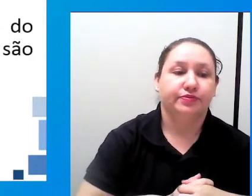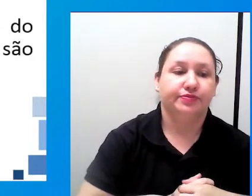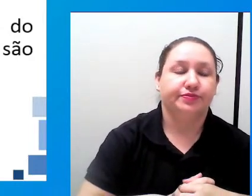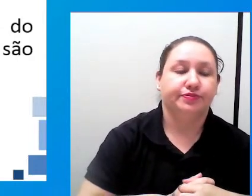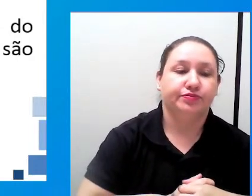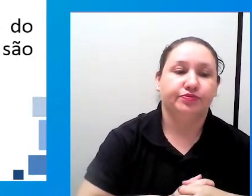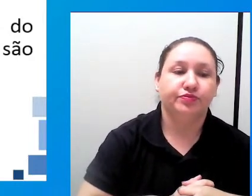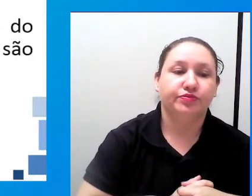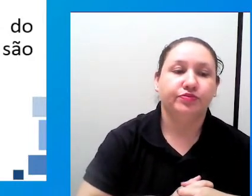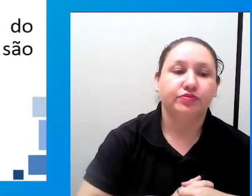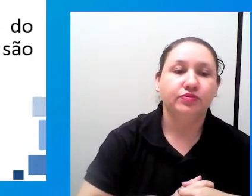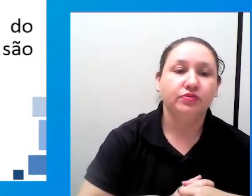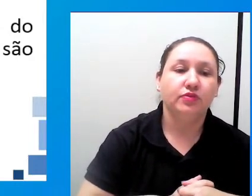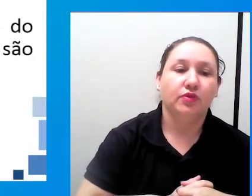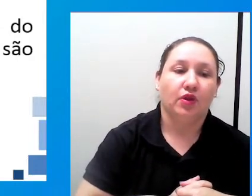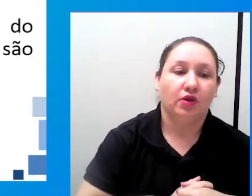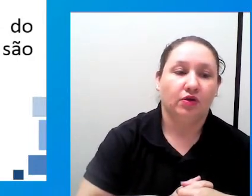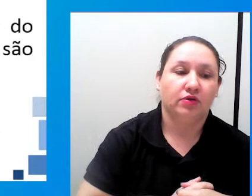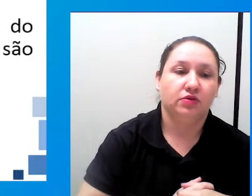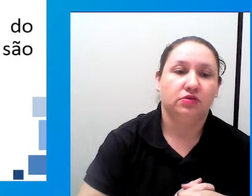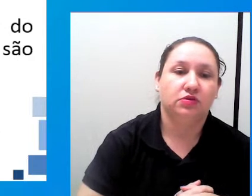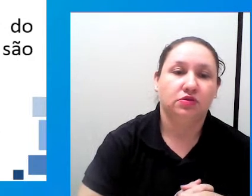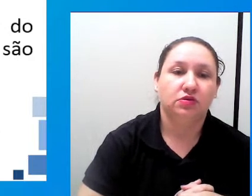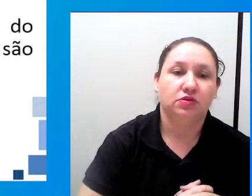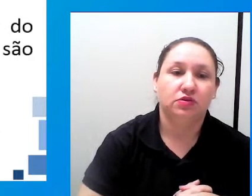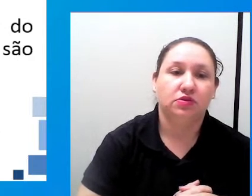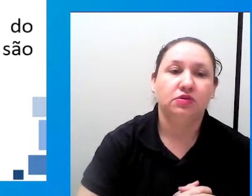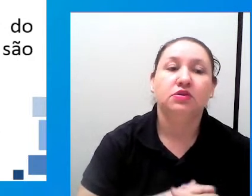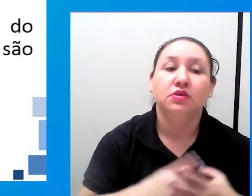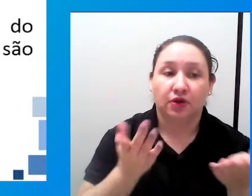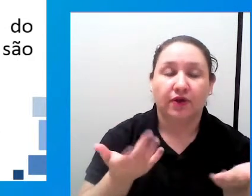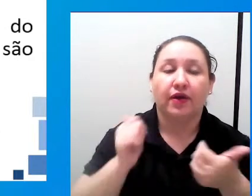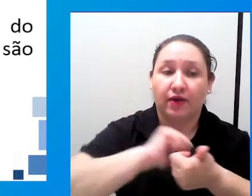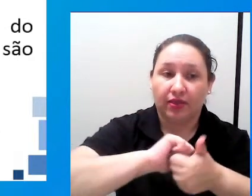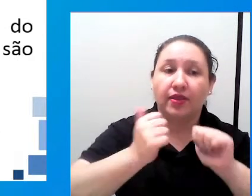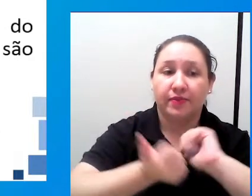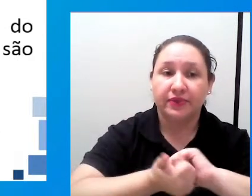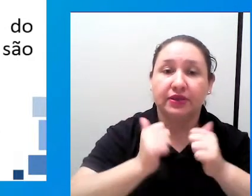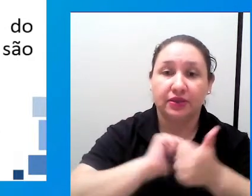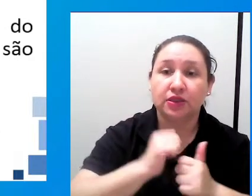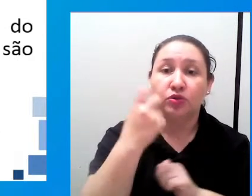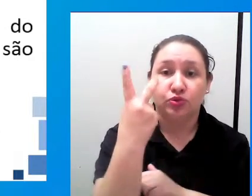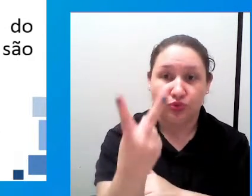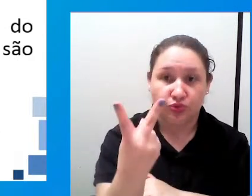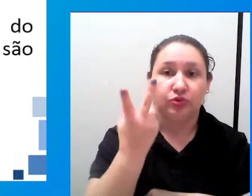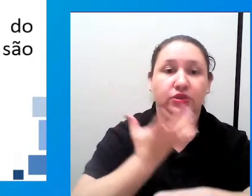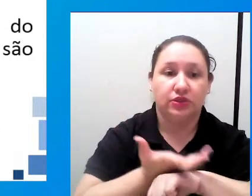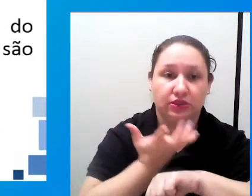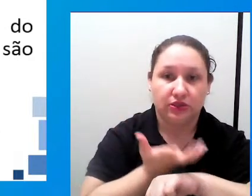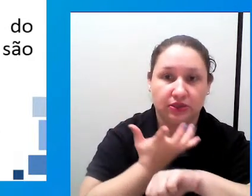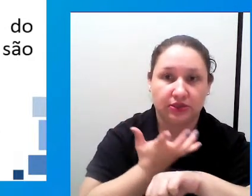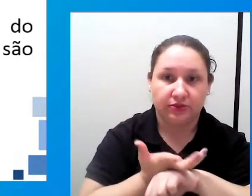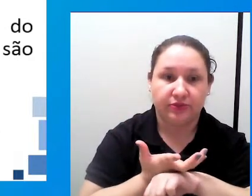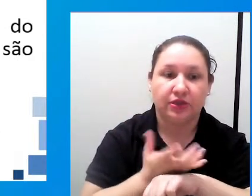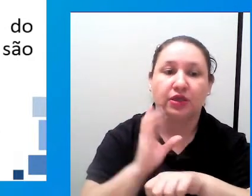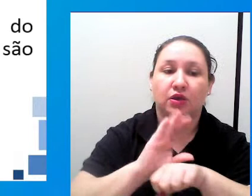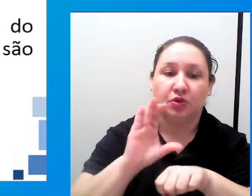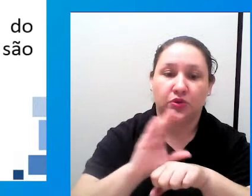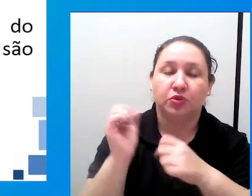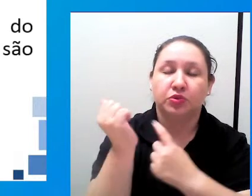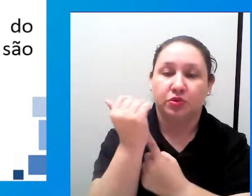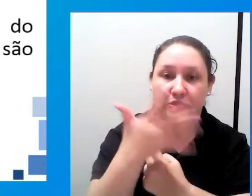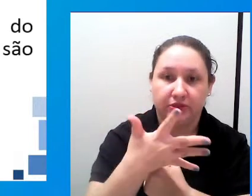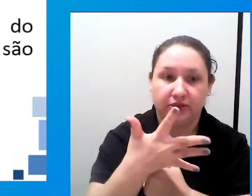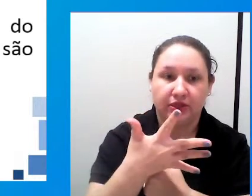né? Todo o curso de graduação. Então, essa foi uma adaptação que nós tivemos que fazer. E aí, os professores, todo início